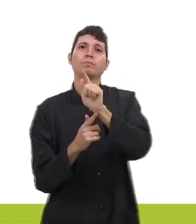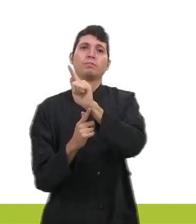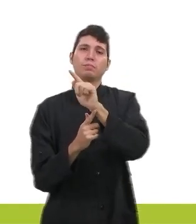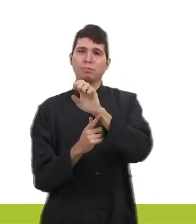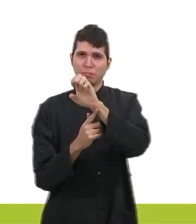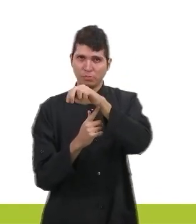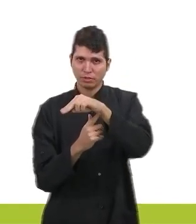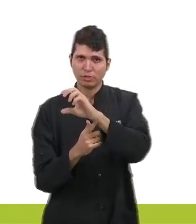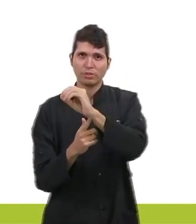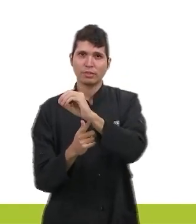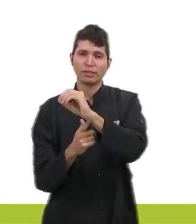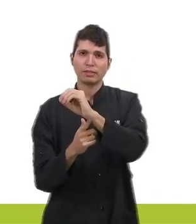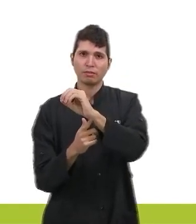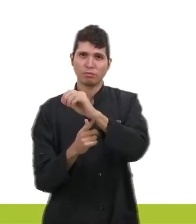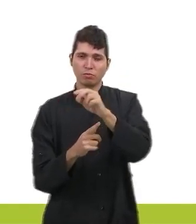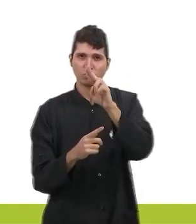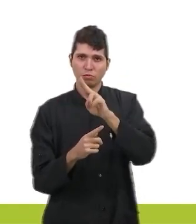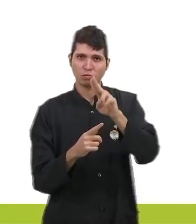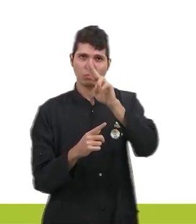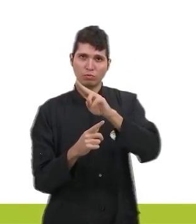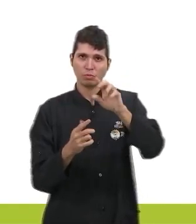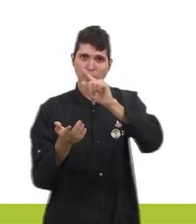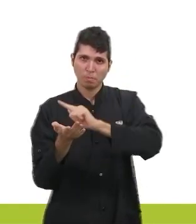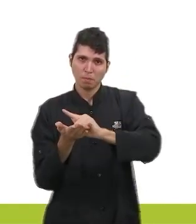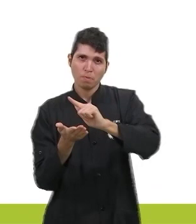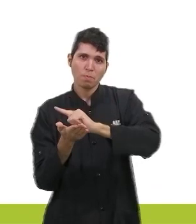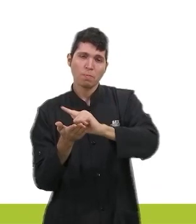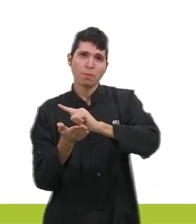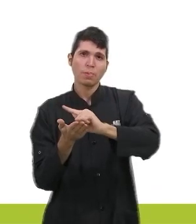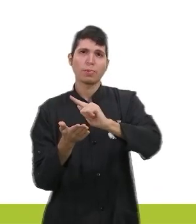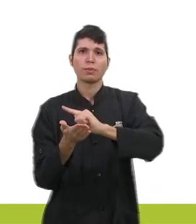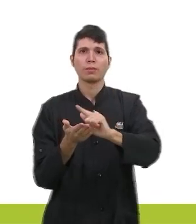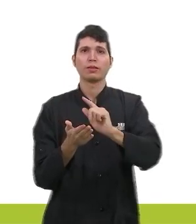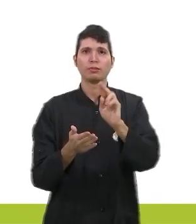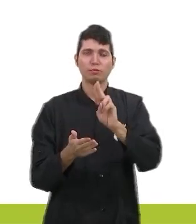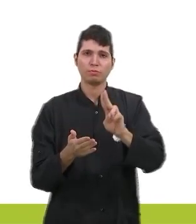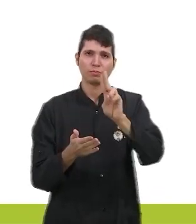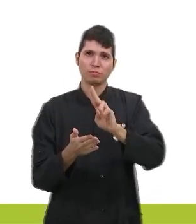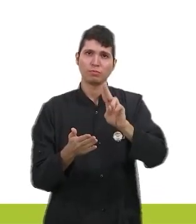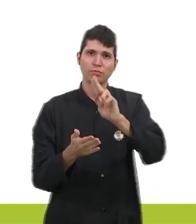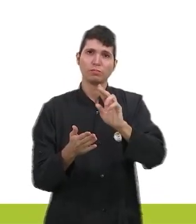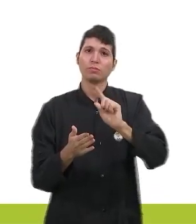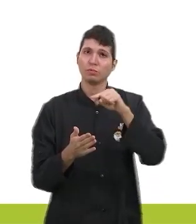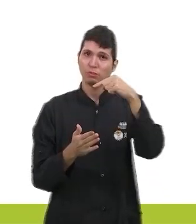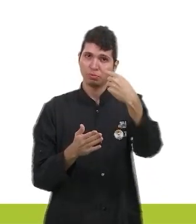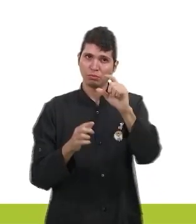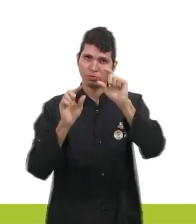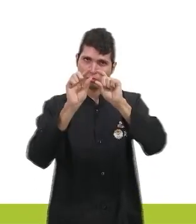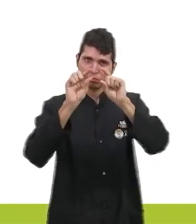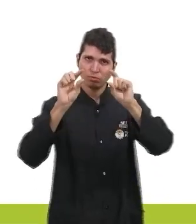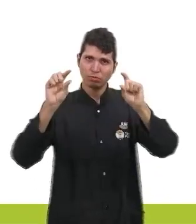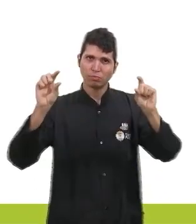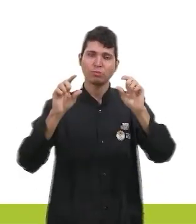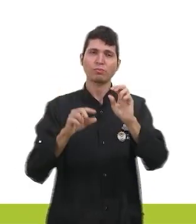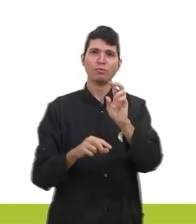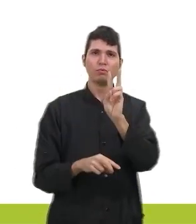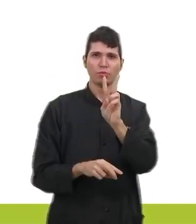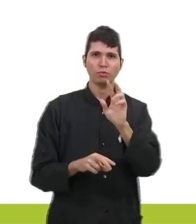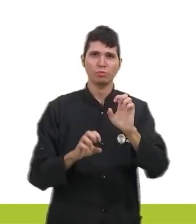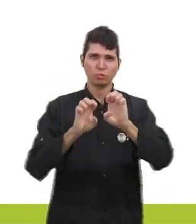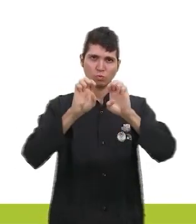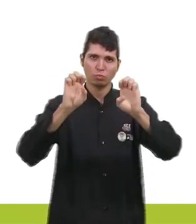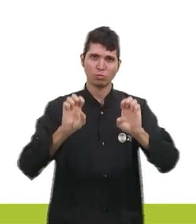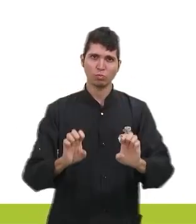de limpeza em lavagens a seco. Aí, depois aí do enunciado, eu tenho as duas estruturas, tanto